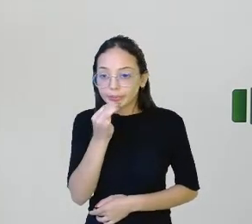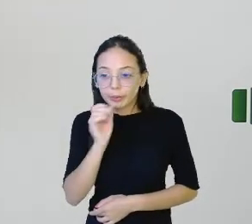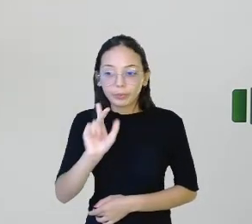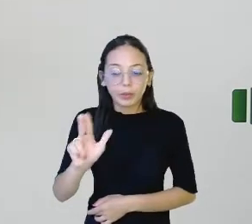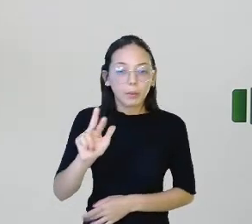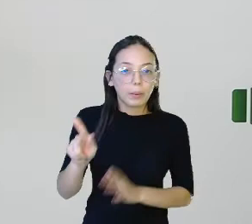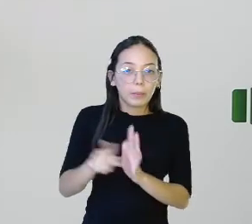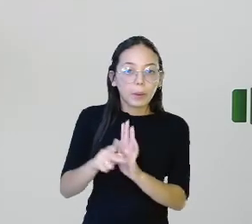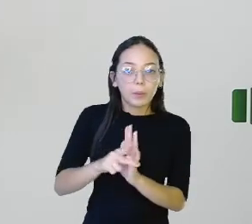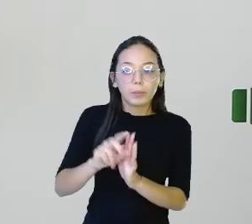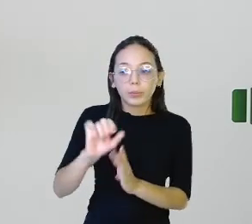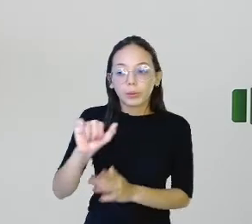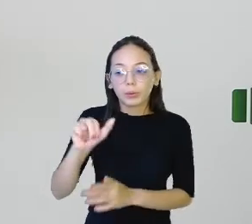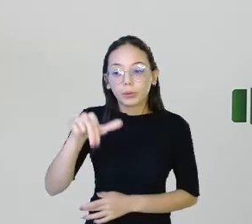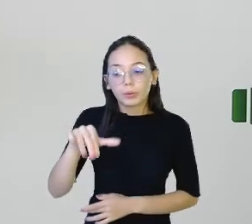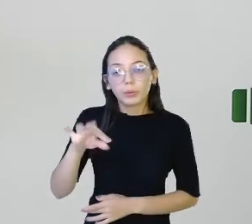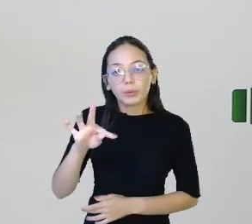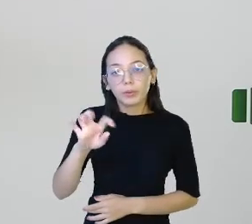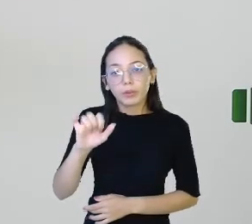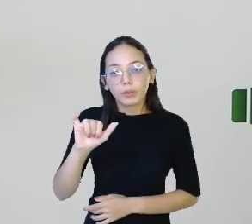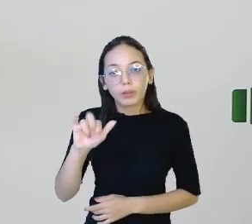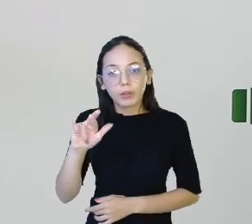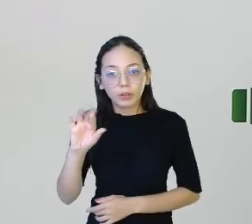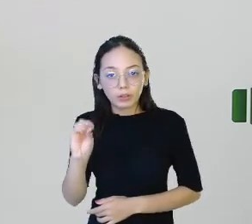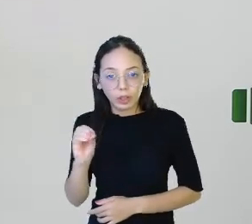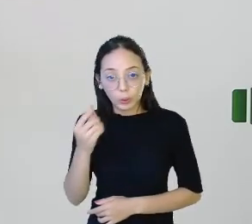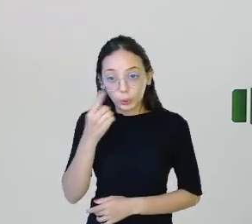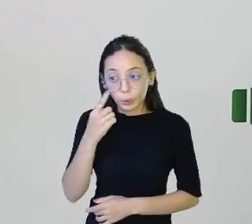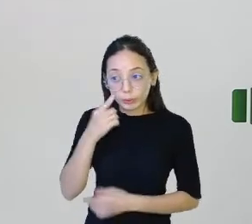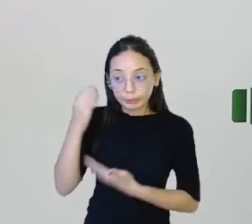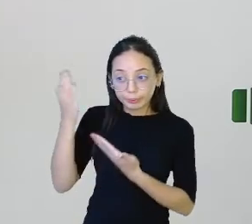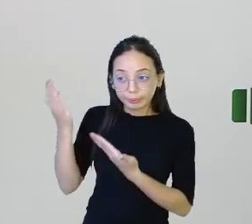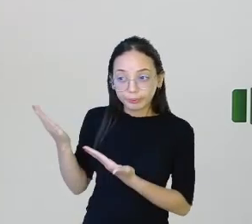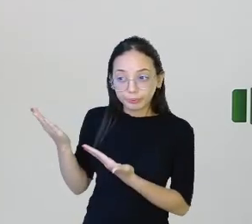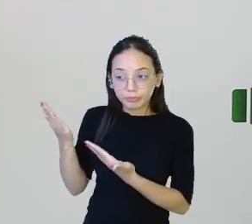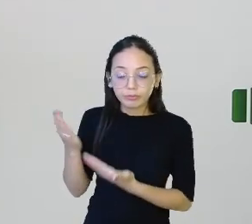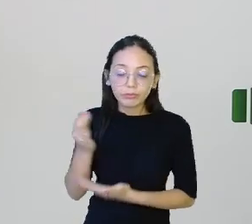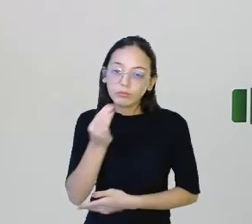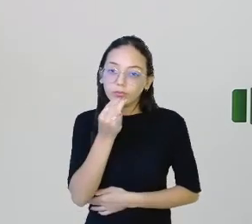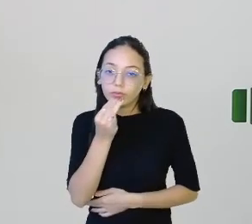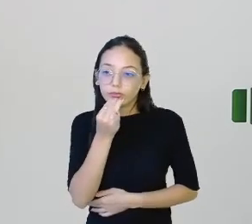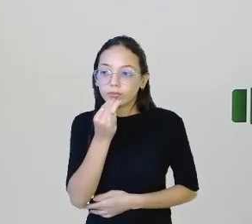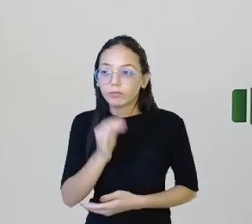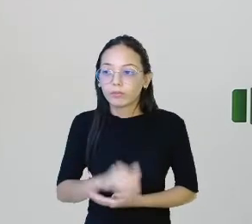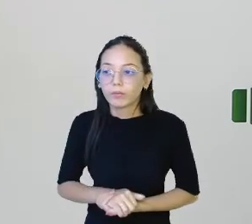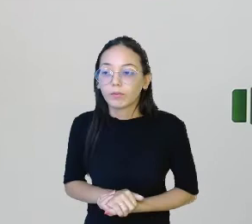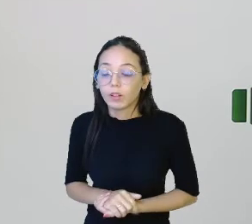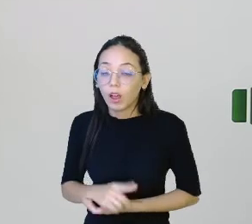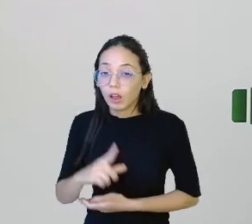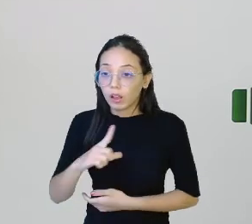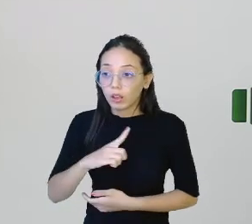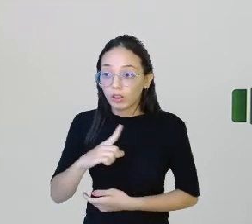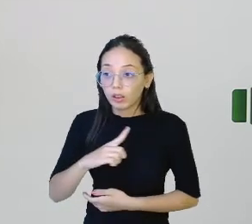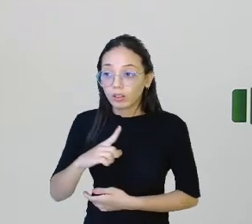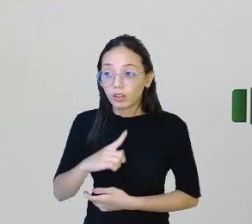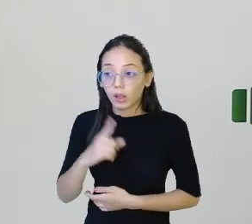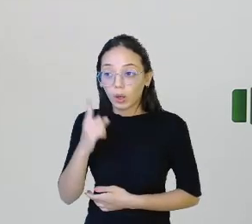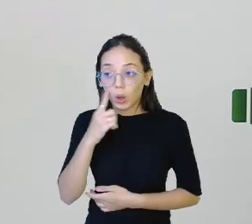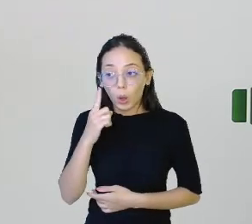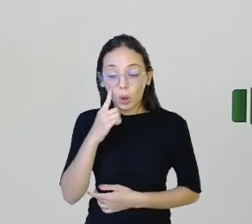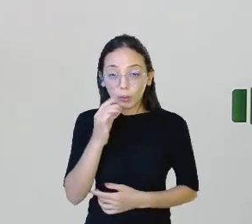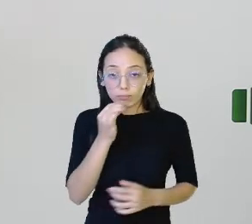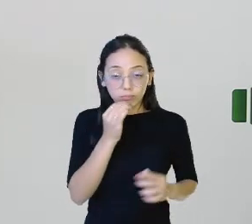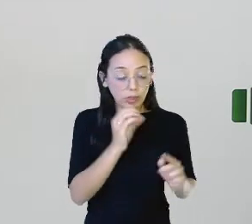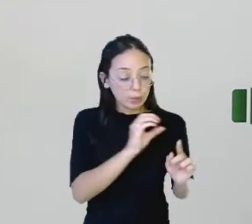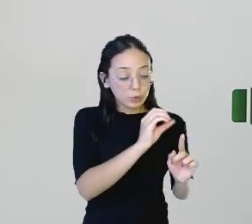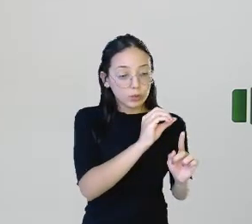inteira? Quando? Deixa eu dar uma voltinha aqui. Ó, aqui eu tenho desse traço para